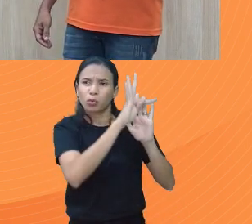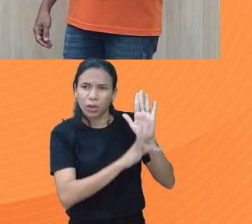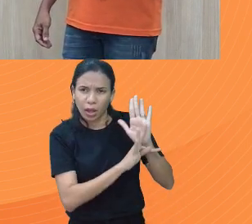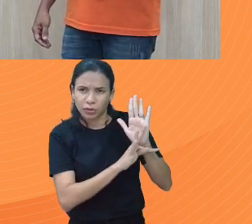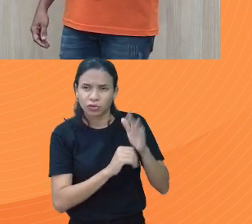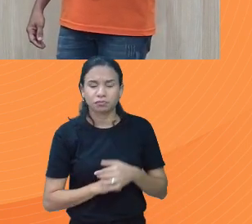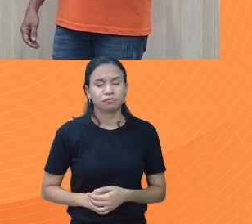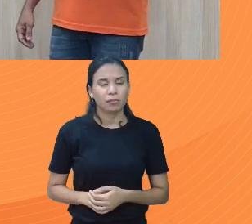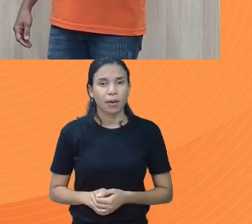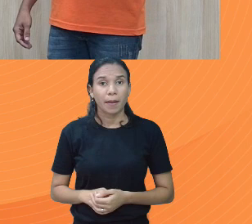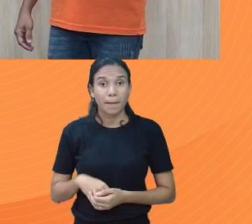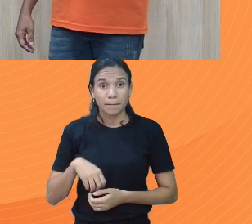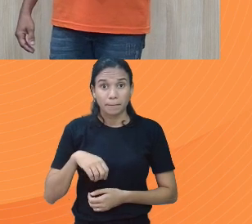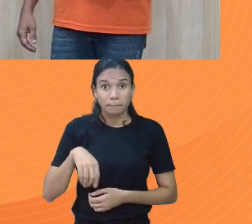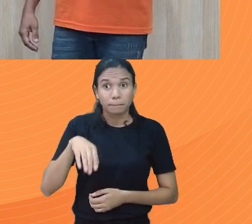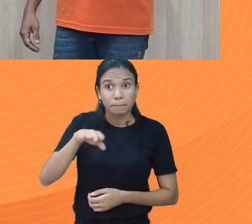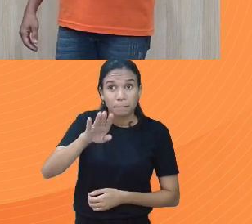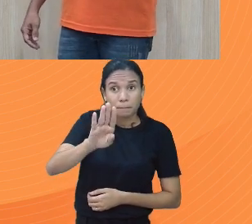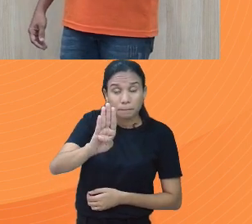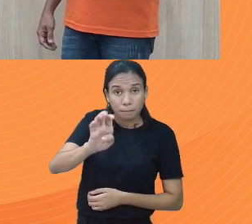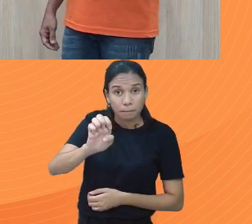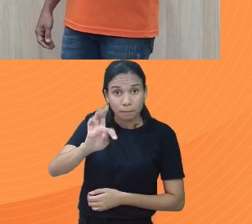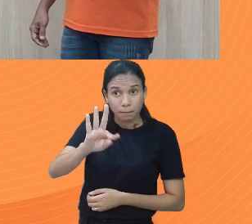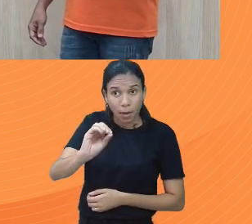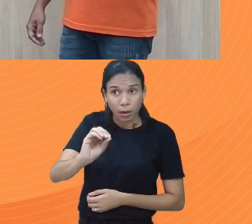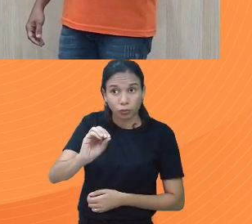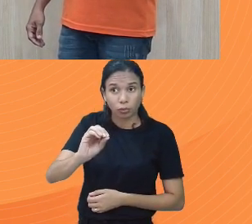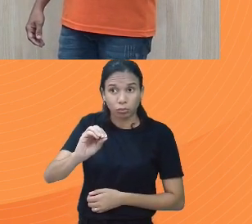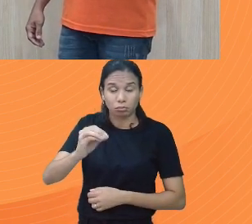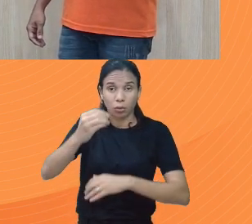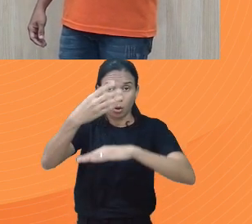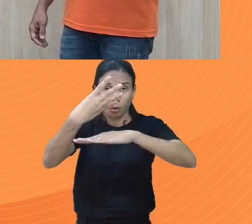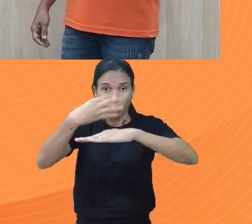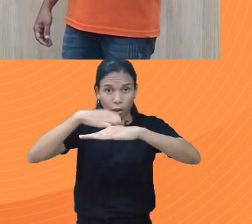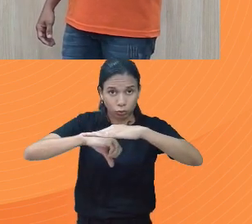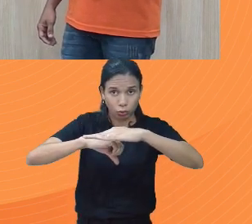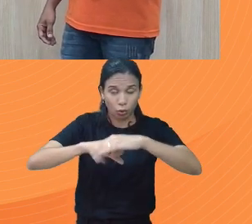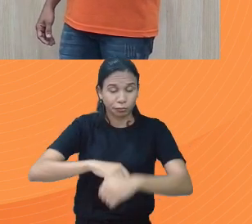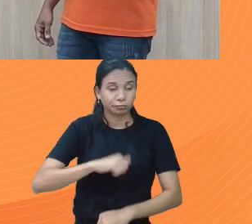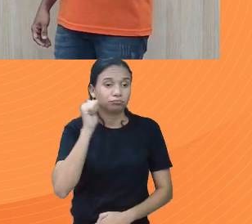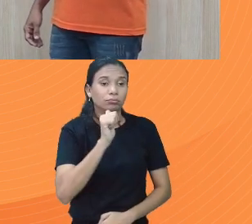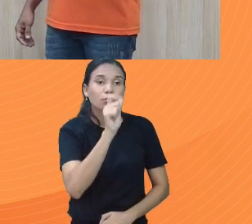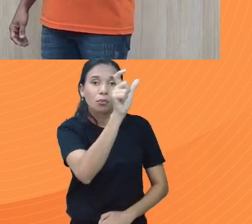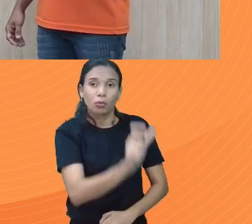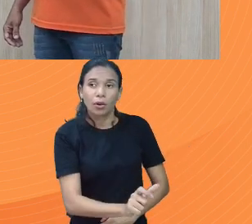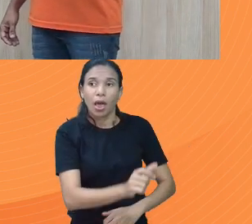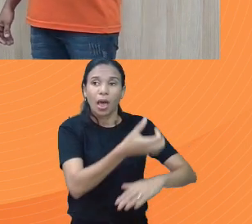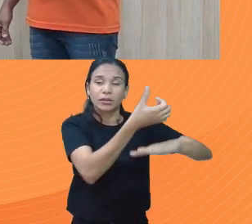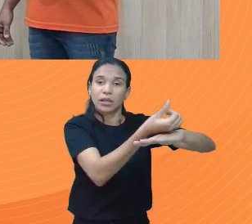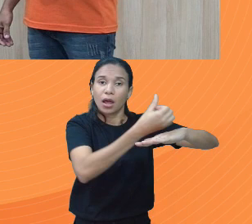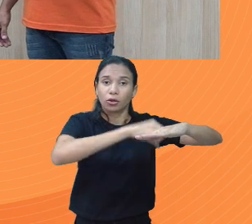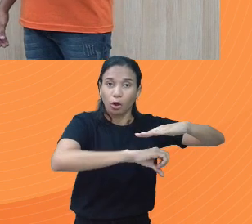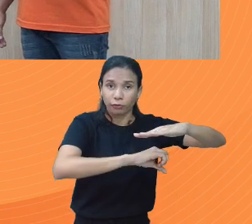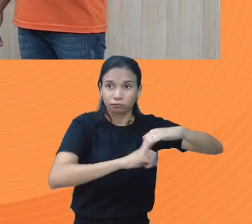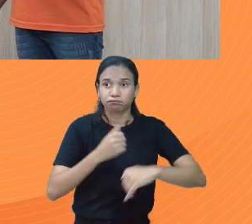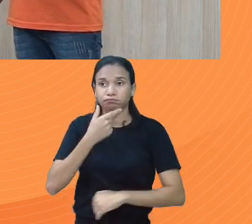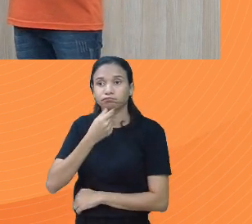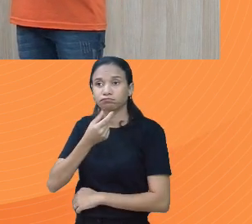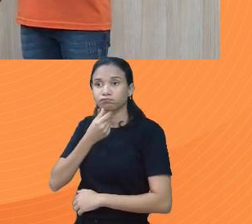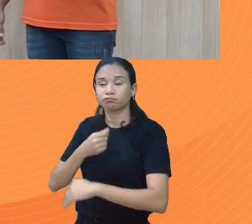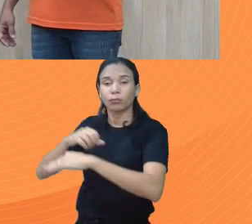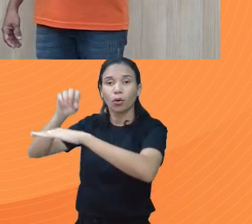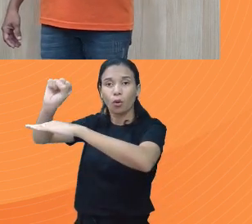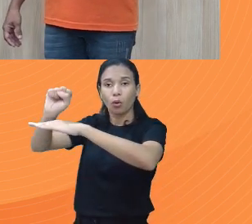Beto gastou 4/9 do seu salário, Flávia gastou 6/9 do seu salário e Guilherme